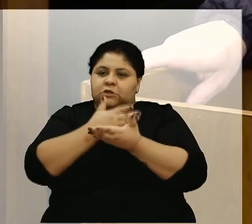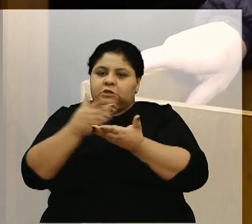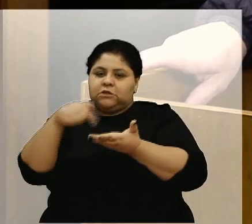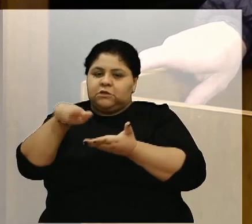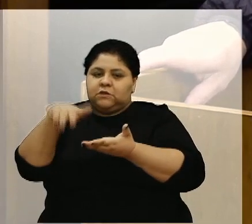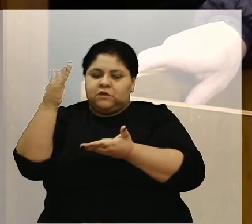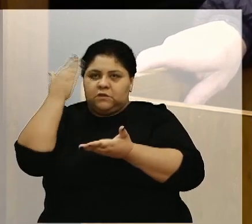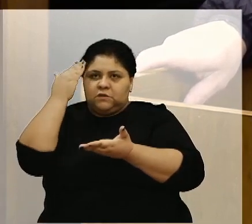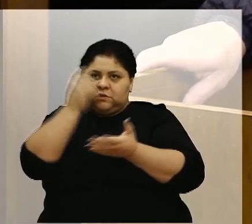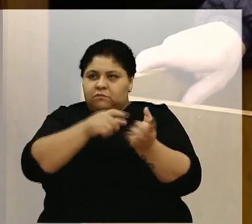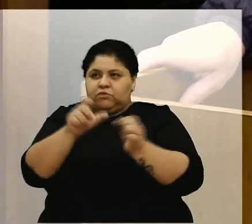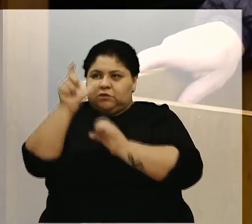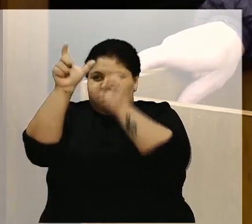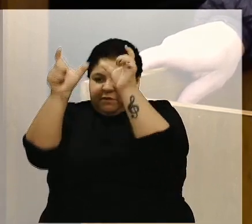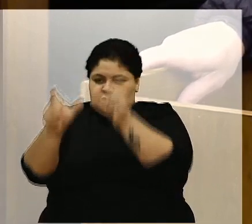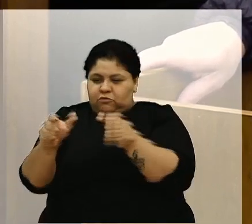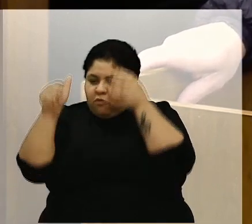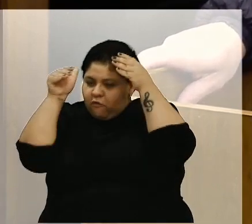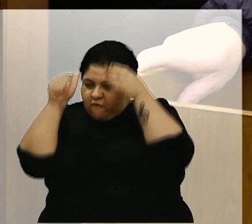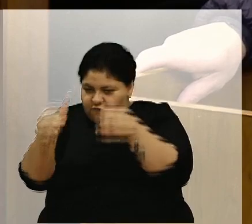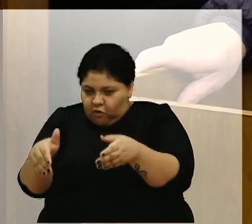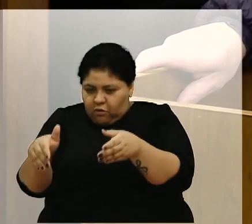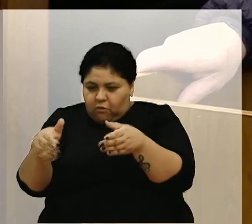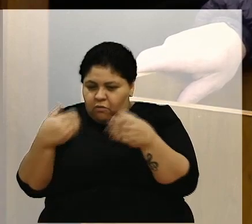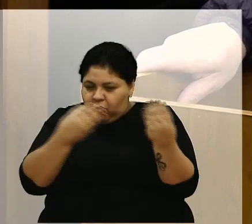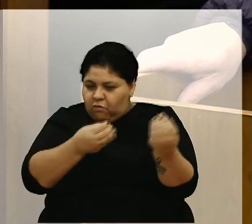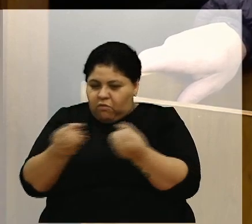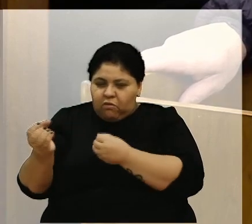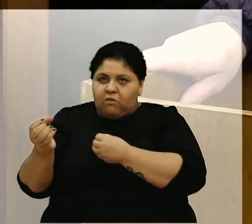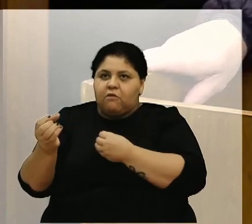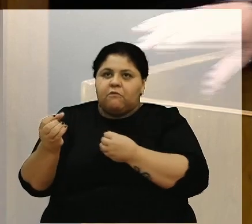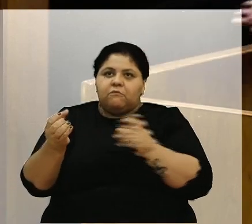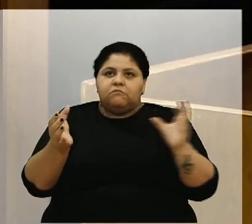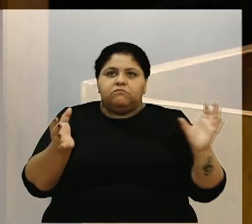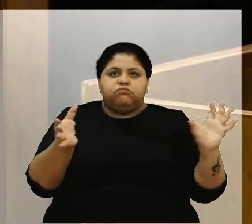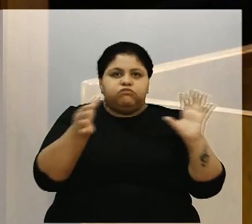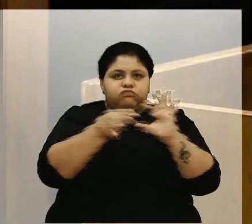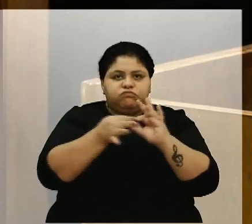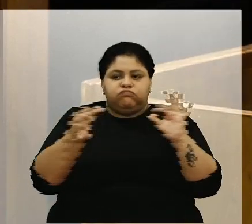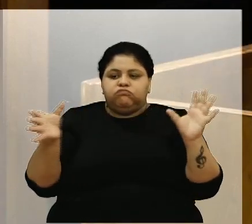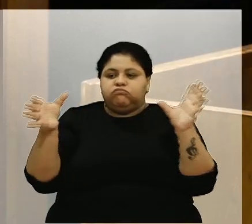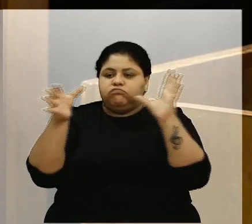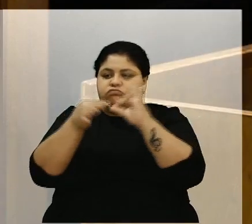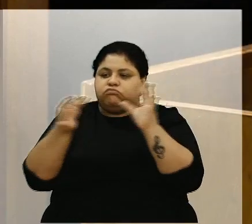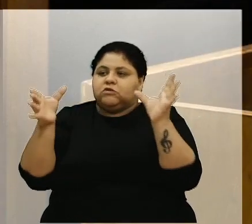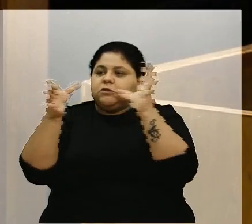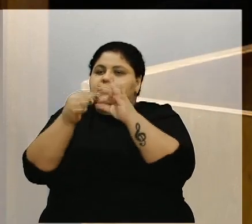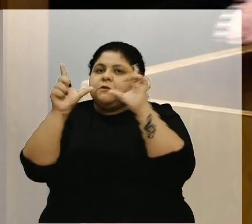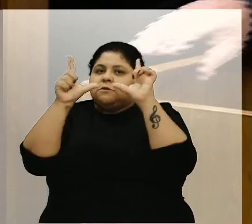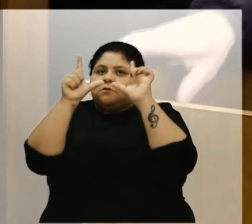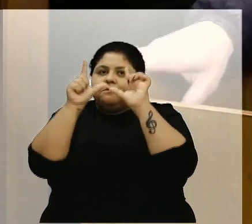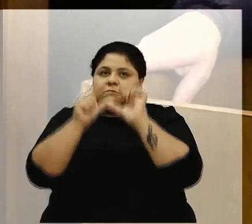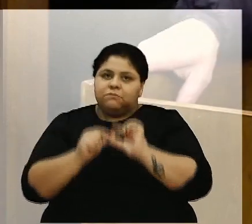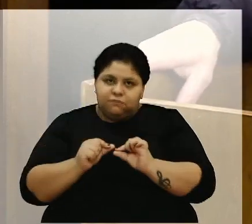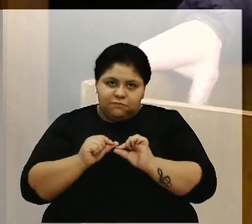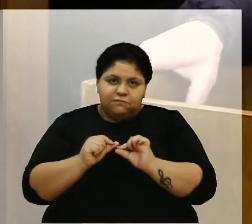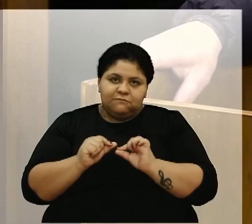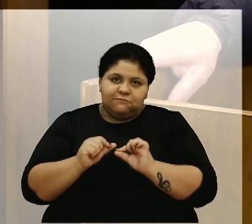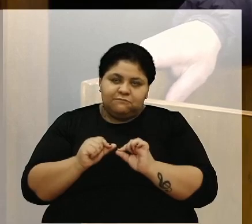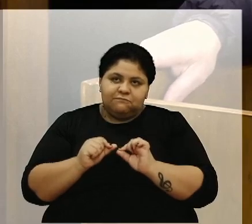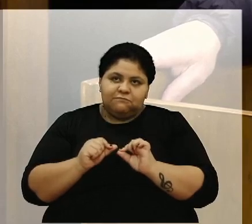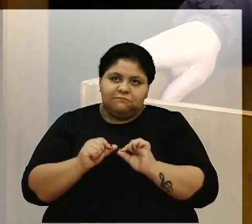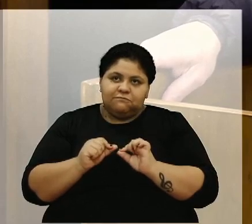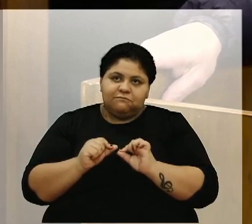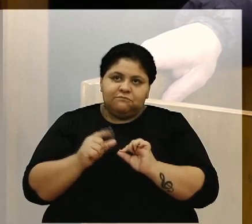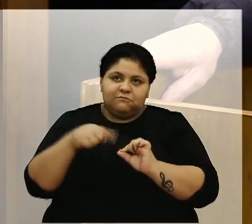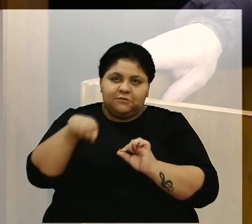muitas pessoas se dedicam, se dão ao máximo, e essa corrente ela vai diminuindo. E a gente sabe que esse